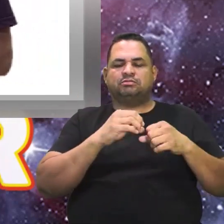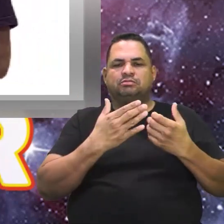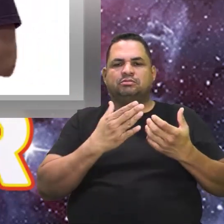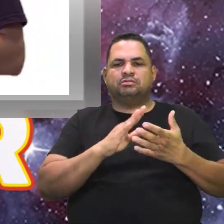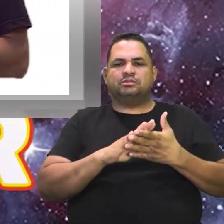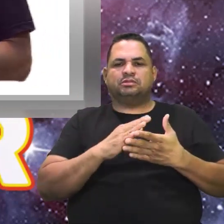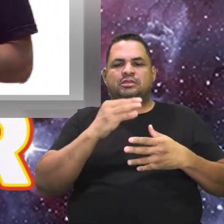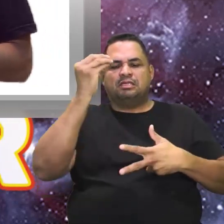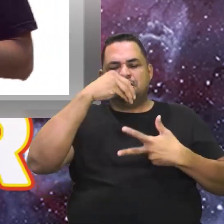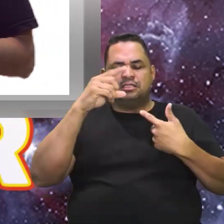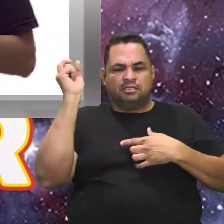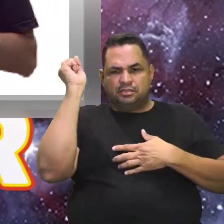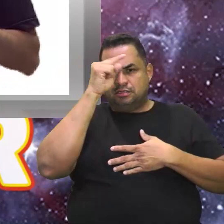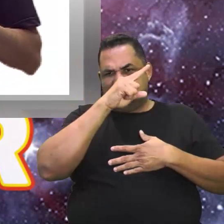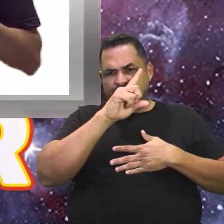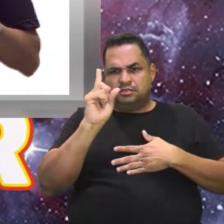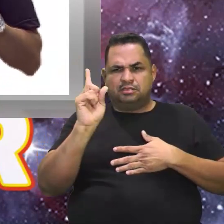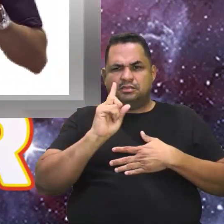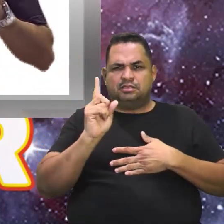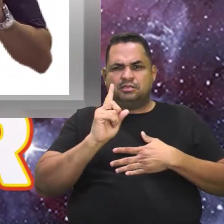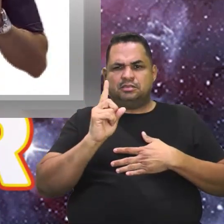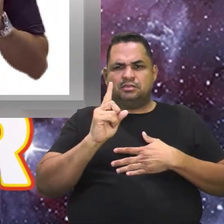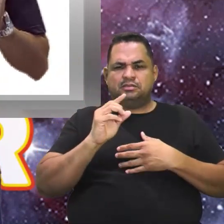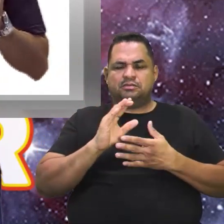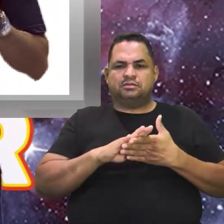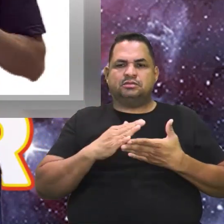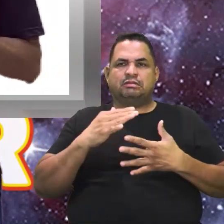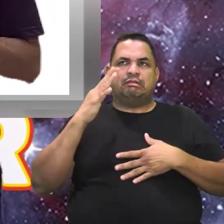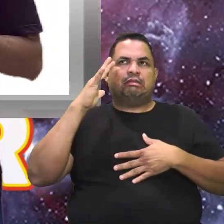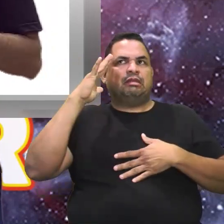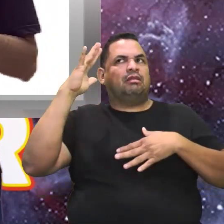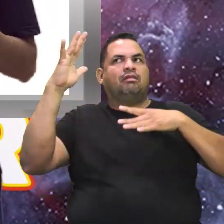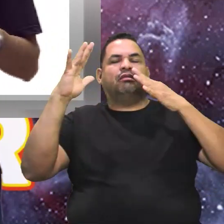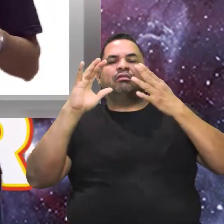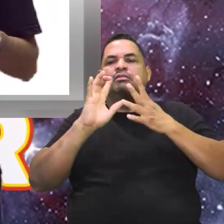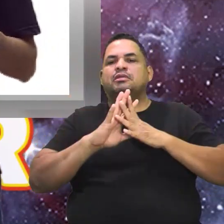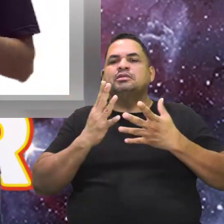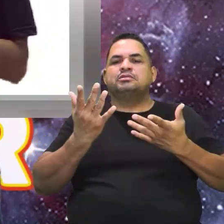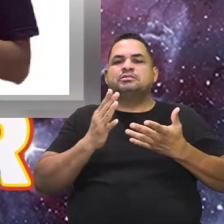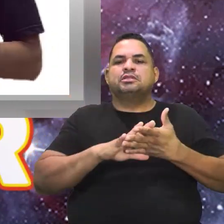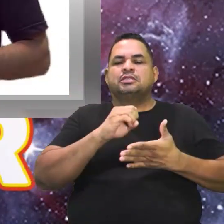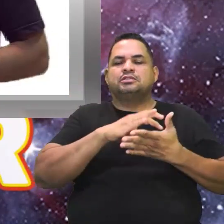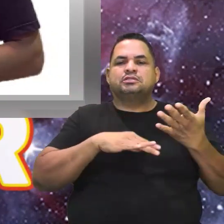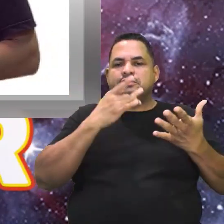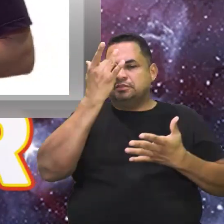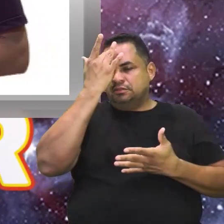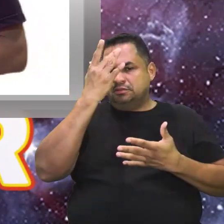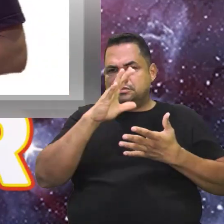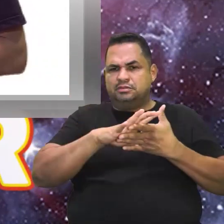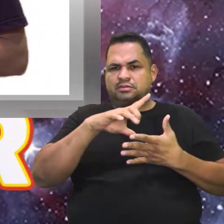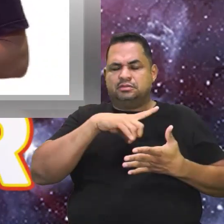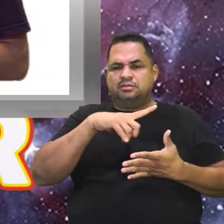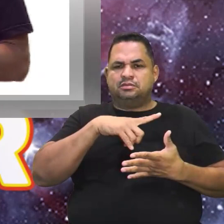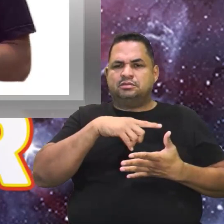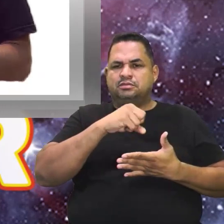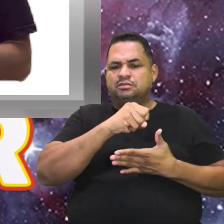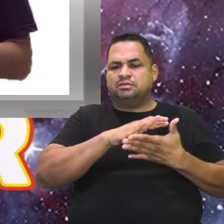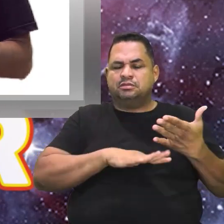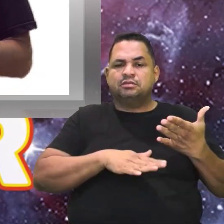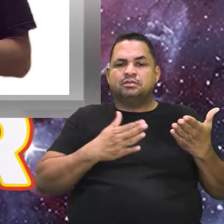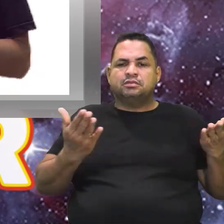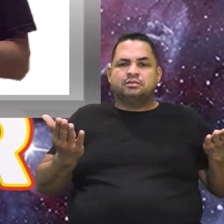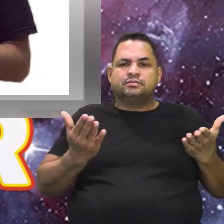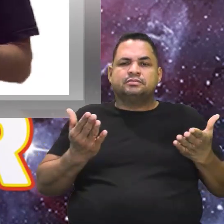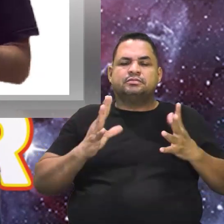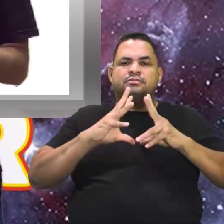de que o Enem é difícil. Nós não vamos aqui também iludi-los, de que todas as questões são fáceis. Não, mas já pegamos um monte aqui com